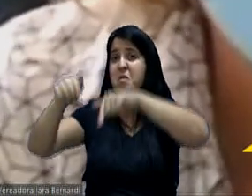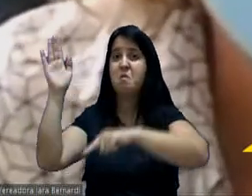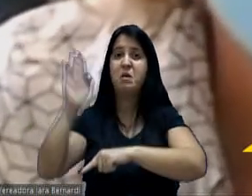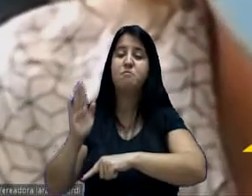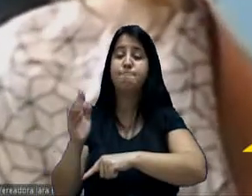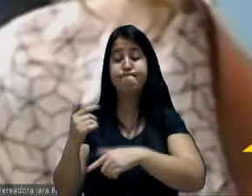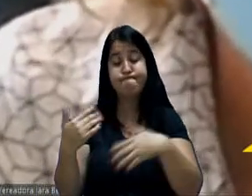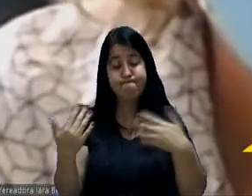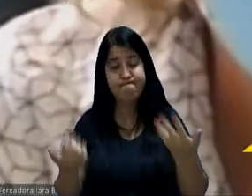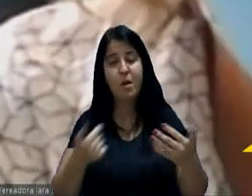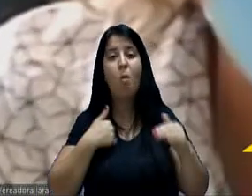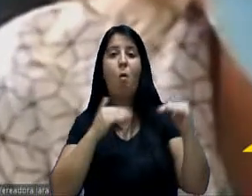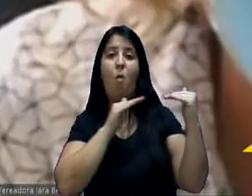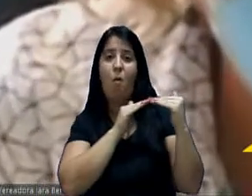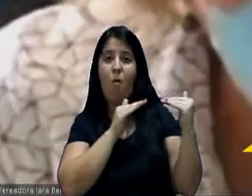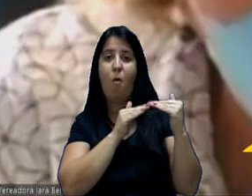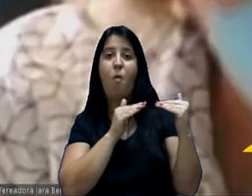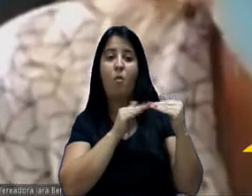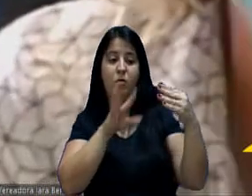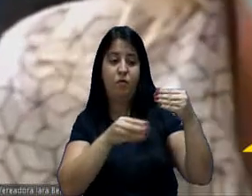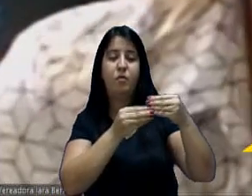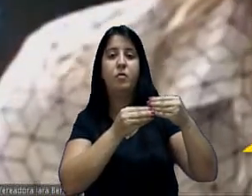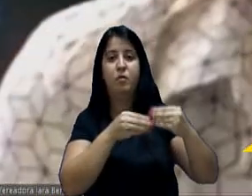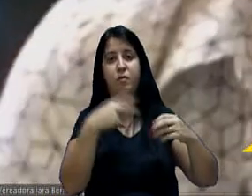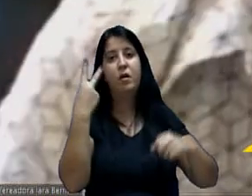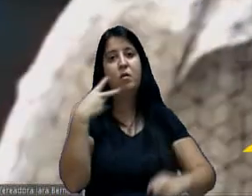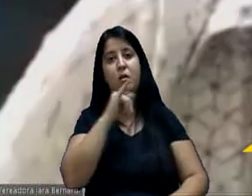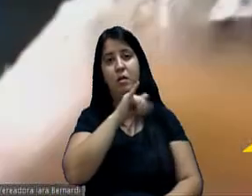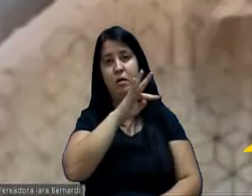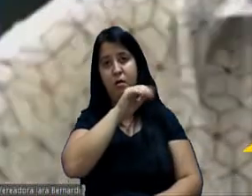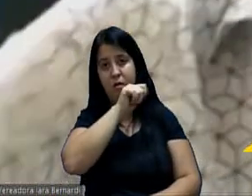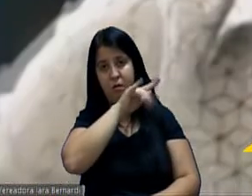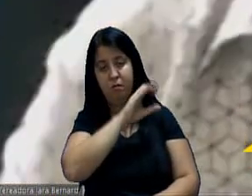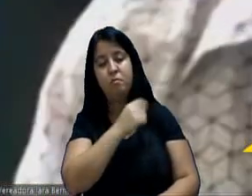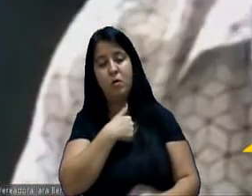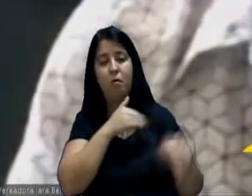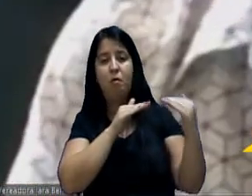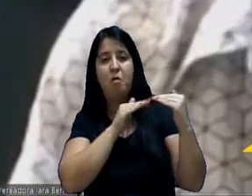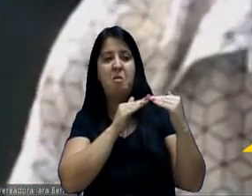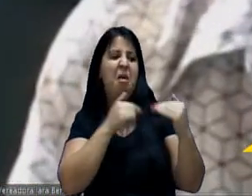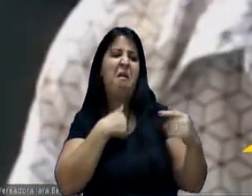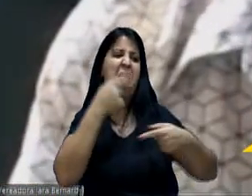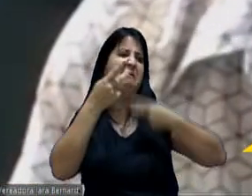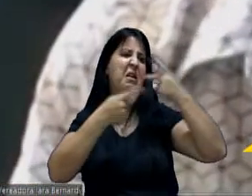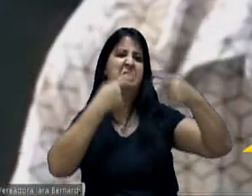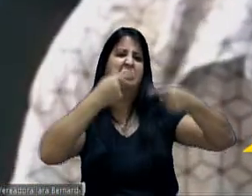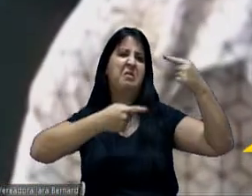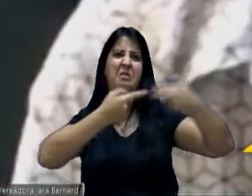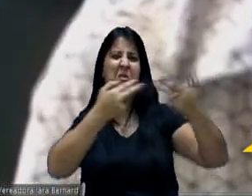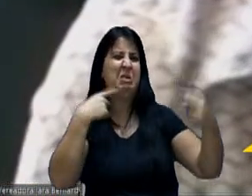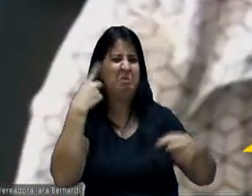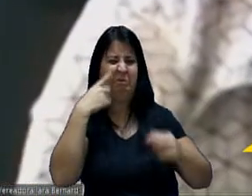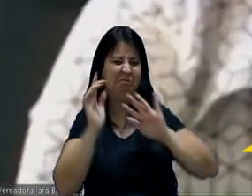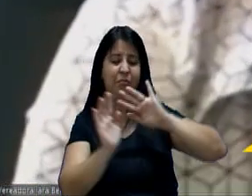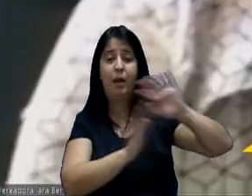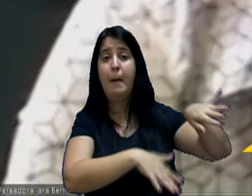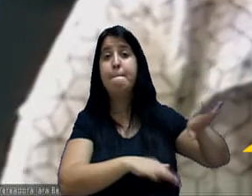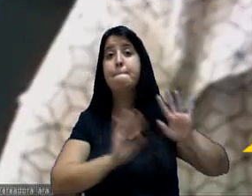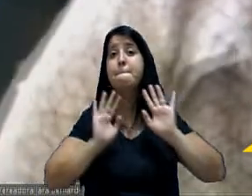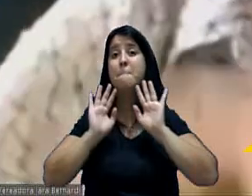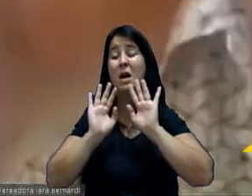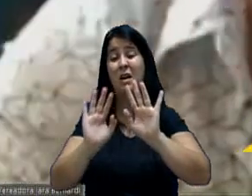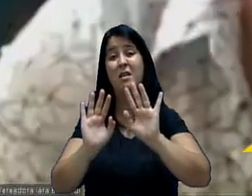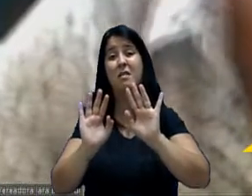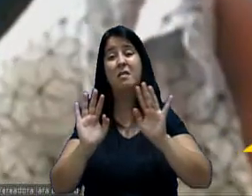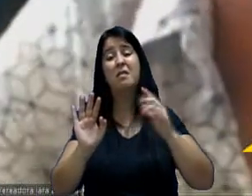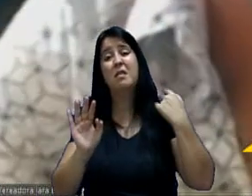com a emenda do vereador Ítalo, e não vou entrar na discussão aí com relação a advogados, mas que a gente estaria